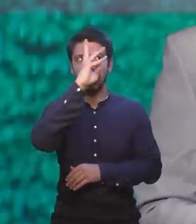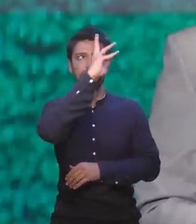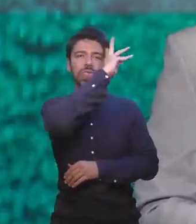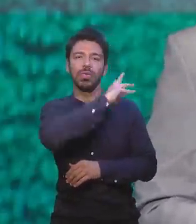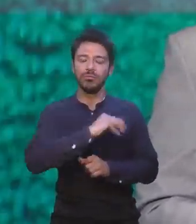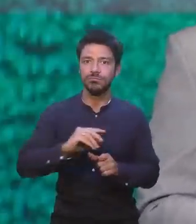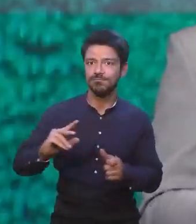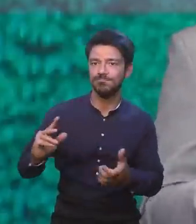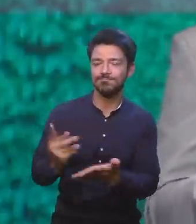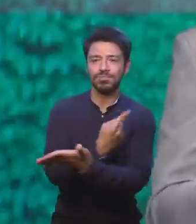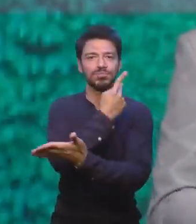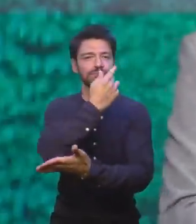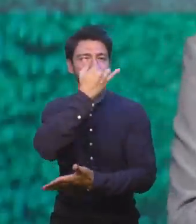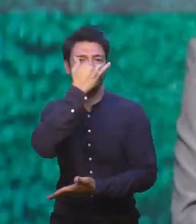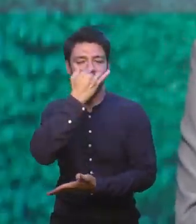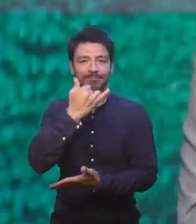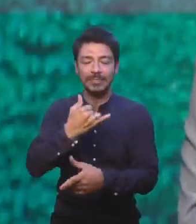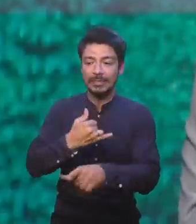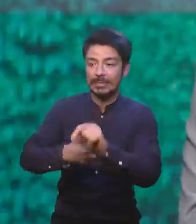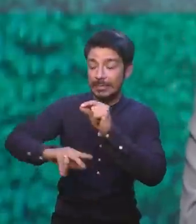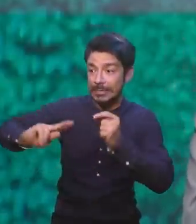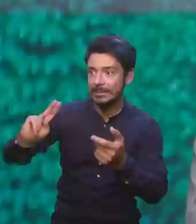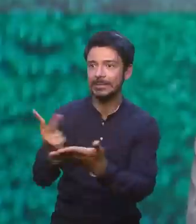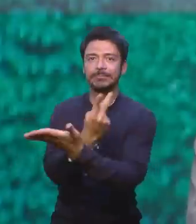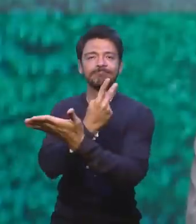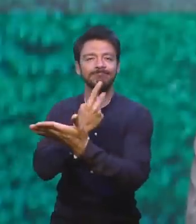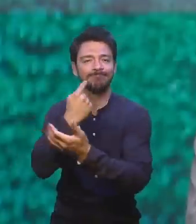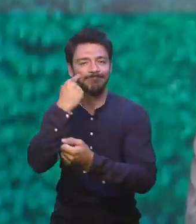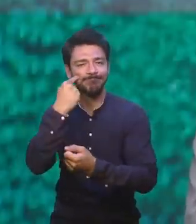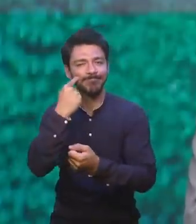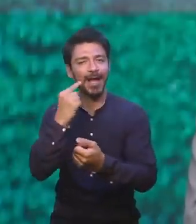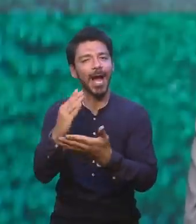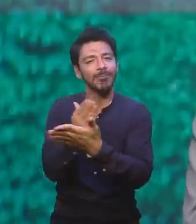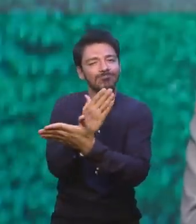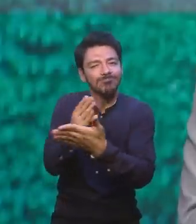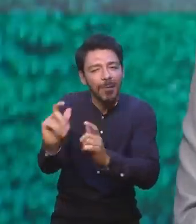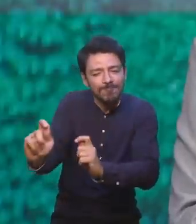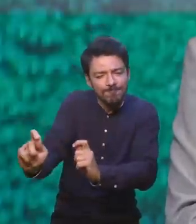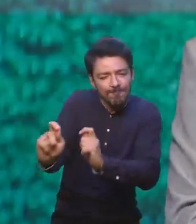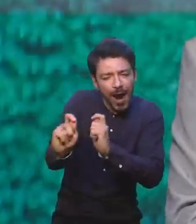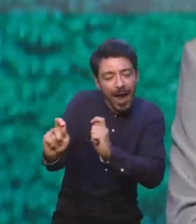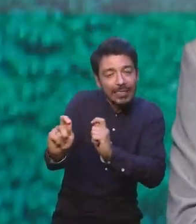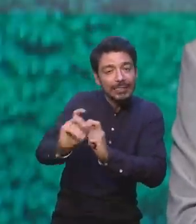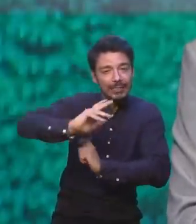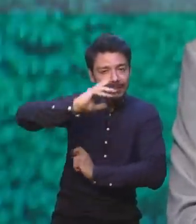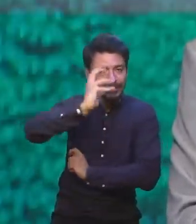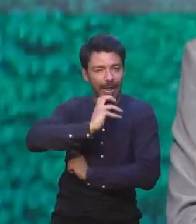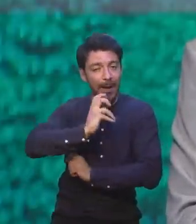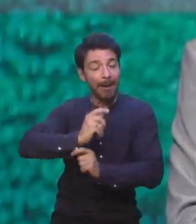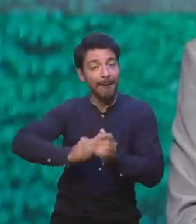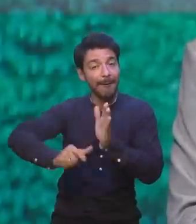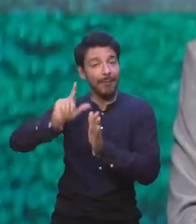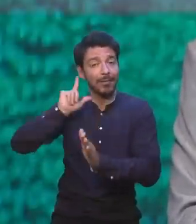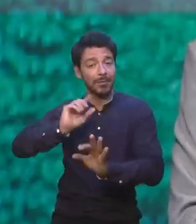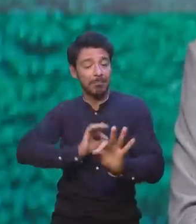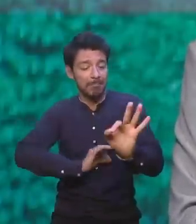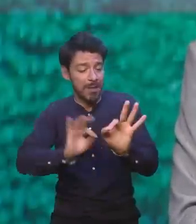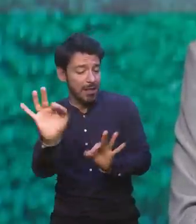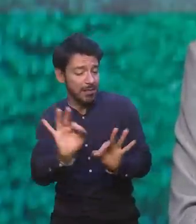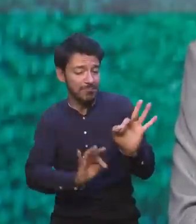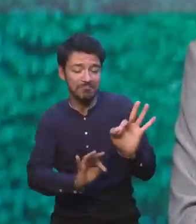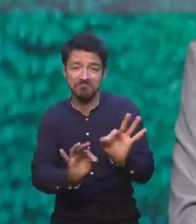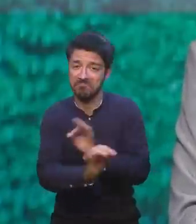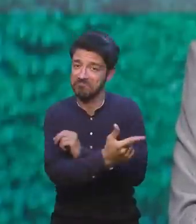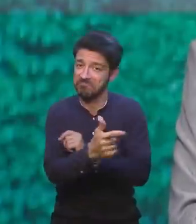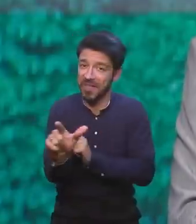errada, e trazemos provações graves que não faziam parte do nosso planejamento reencarnatório, muitas